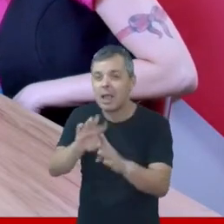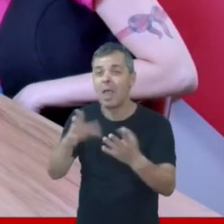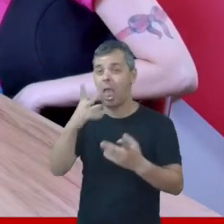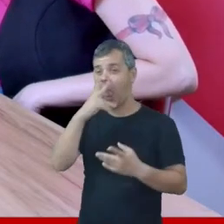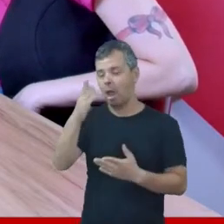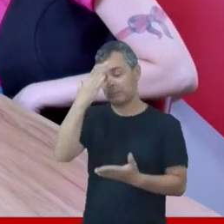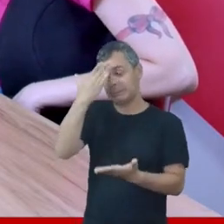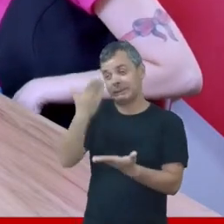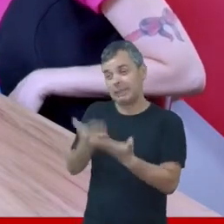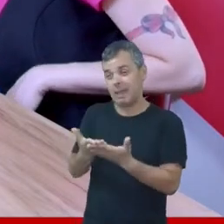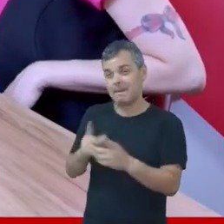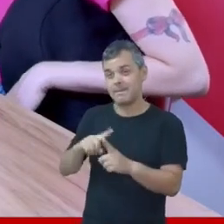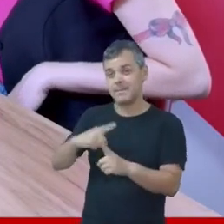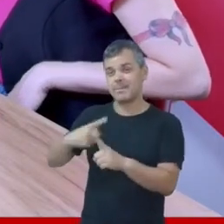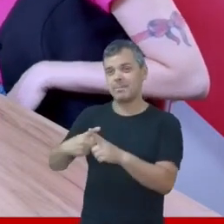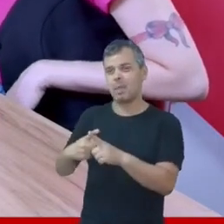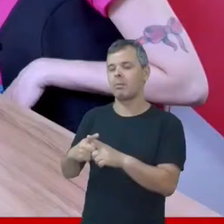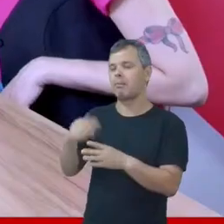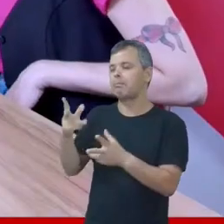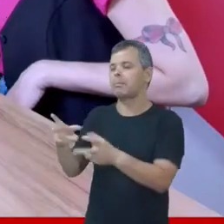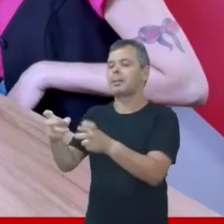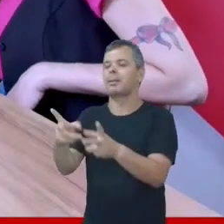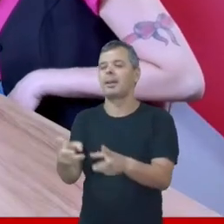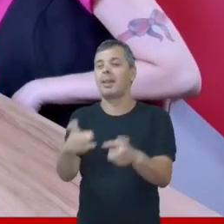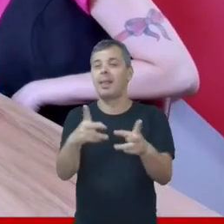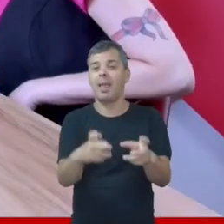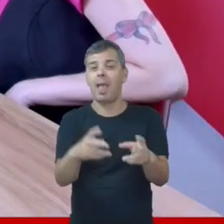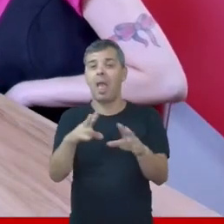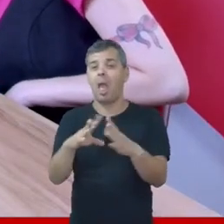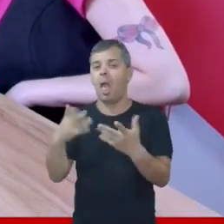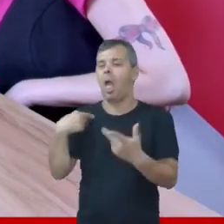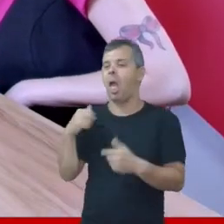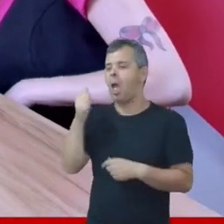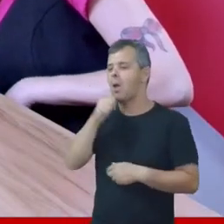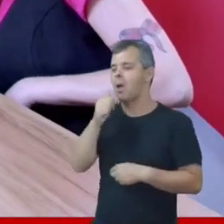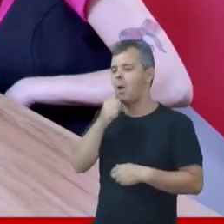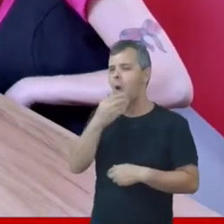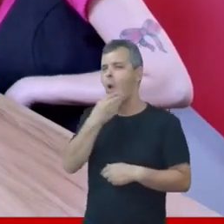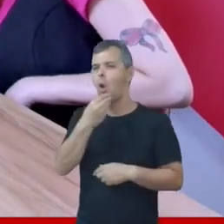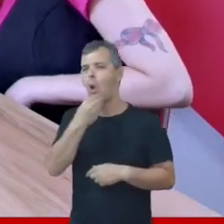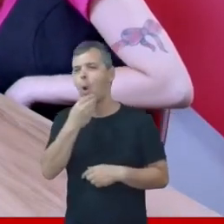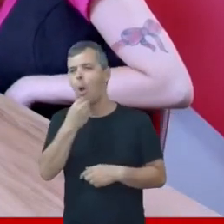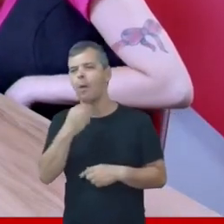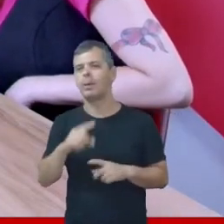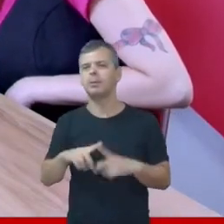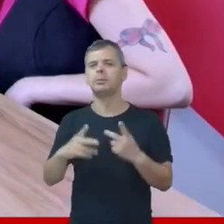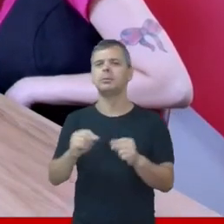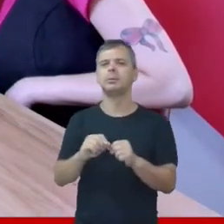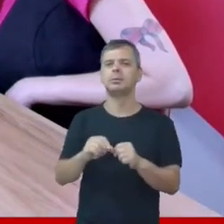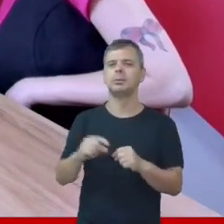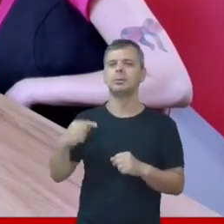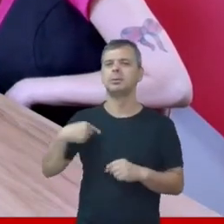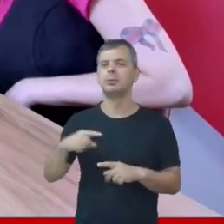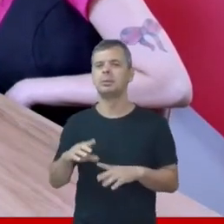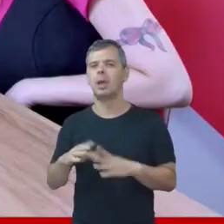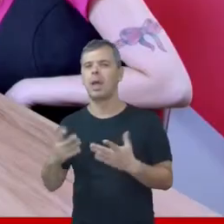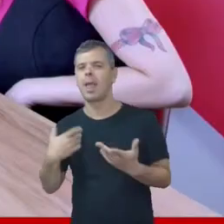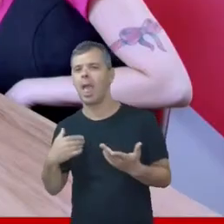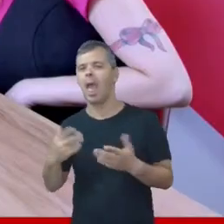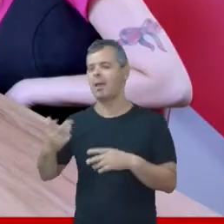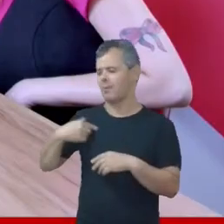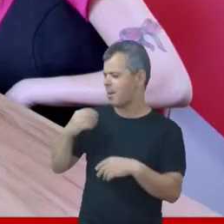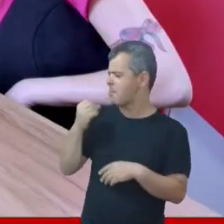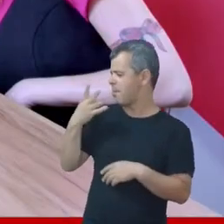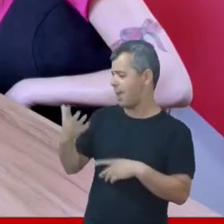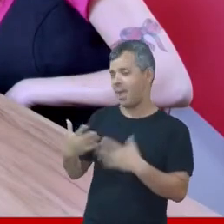que eu confiei demais. E essa mulher foi percebendo. E aí tinha um rapaz e uma outra mulher lá, que aí eles estavam super com a minha